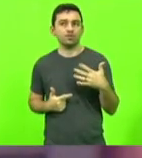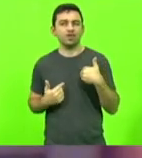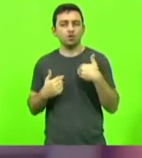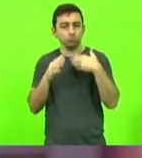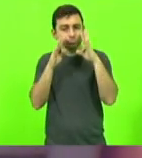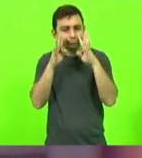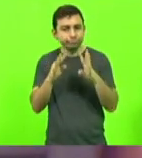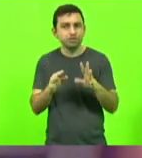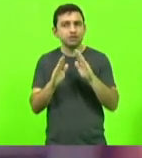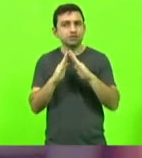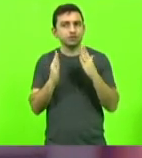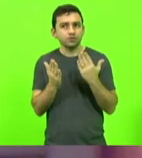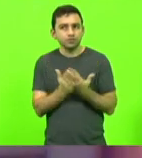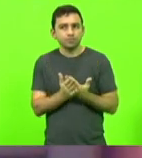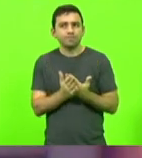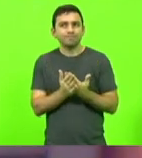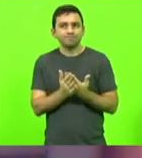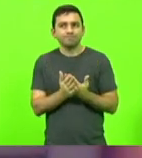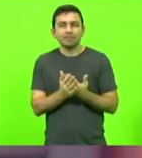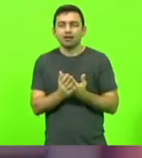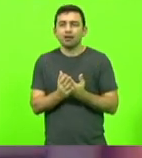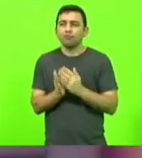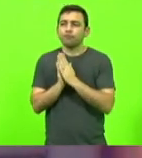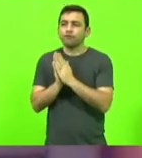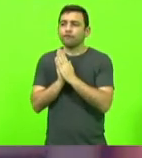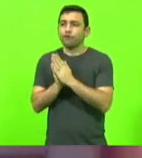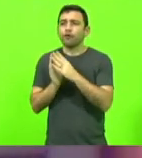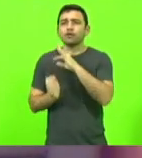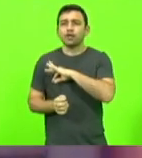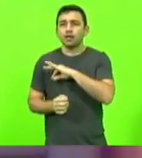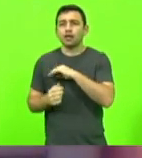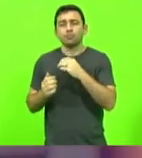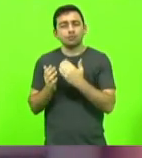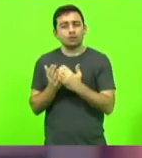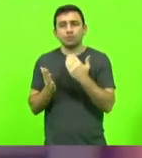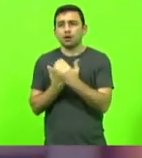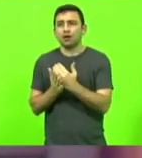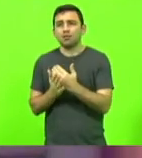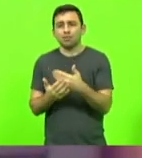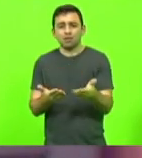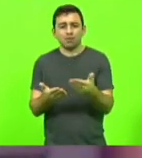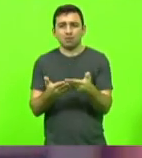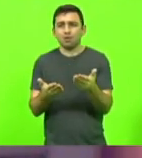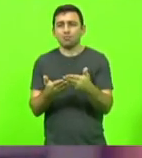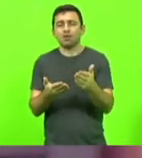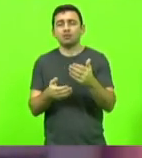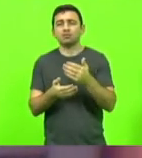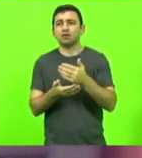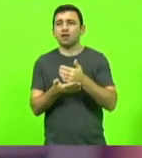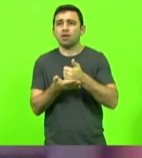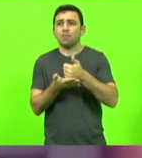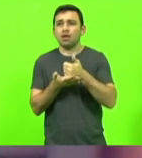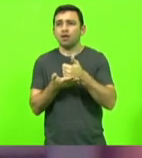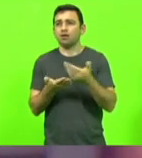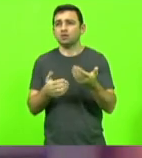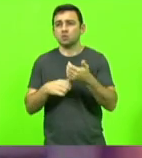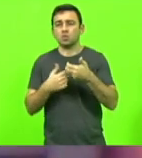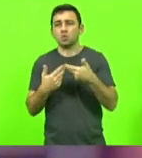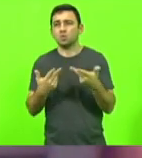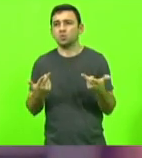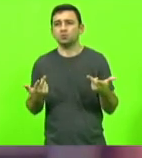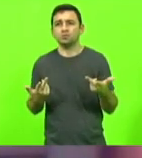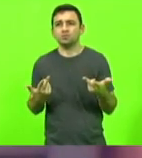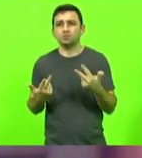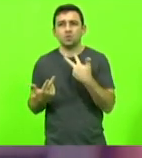escolas, deputada, nós temos que ganhar mais, mas não dá para perder tudo com remédio. Então, quando o deputado Vicente, que